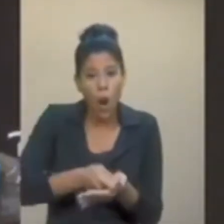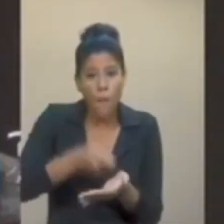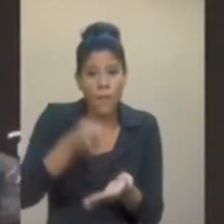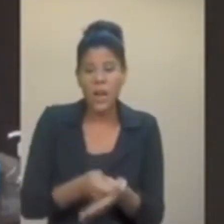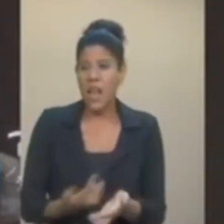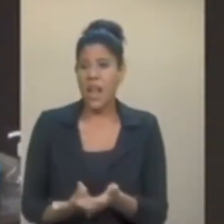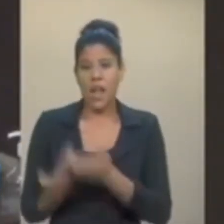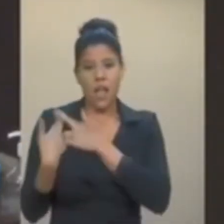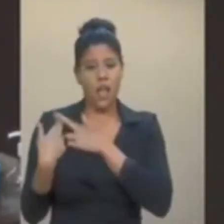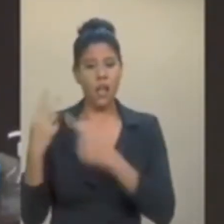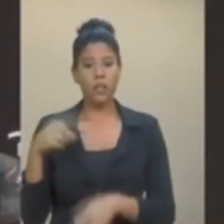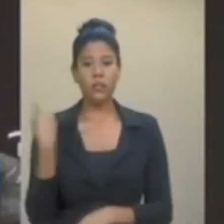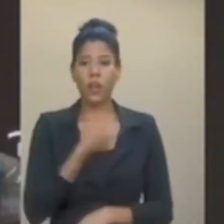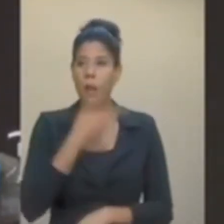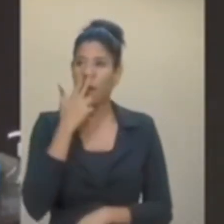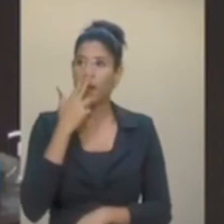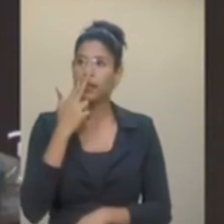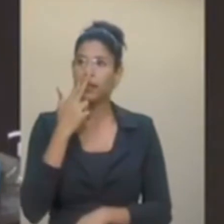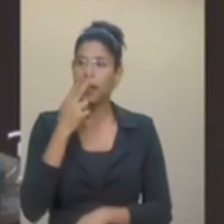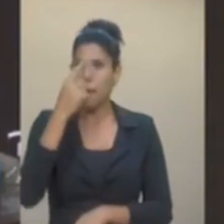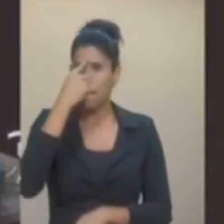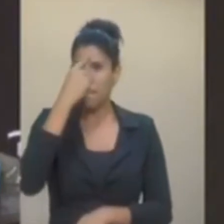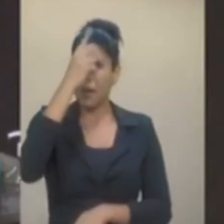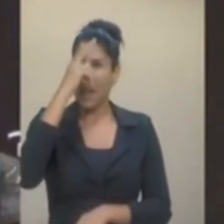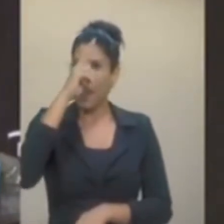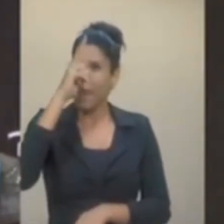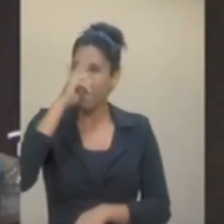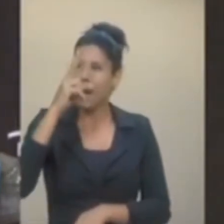nos inspirarmos naqueles e naquelas.